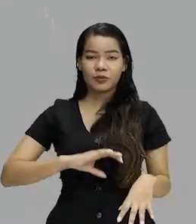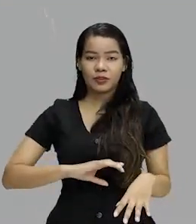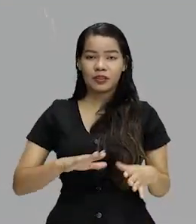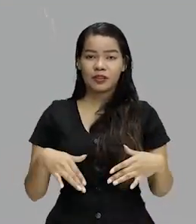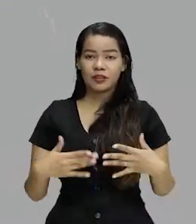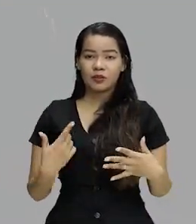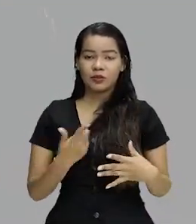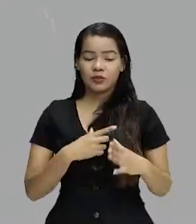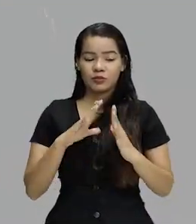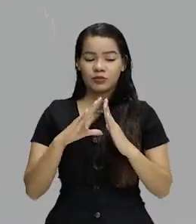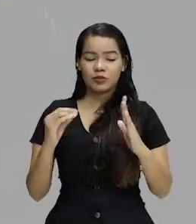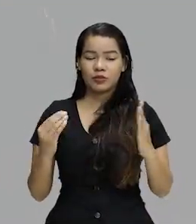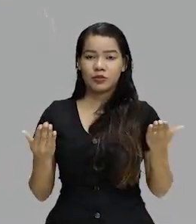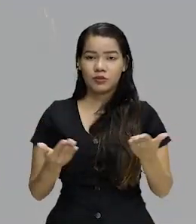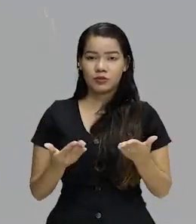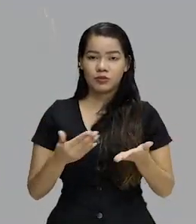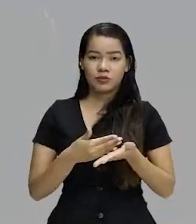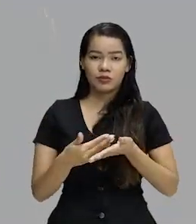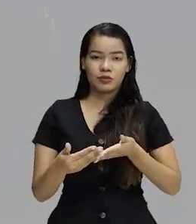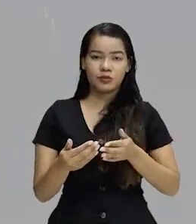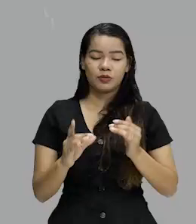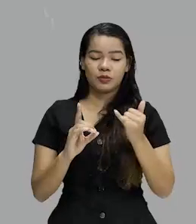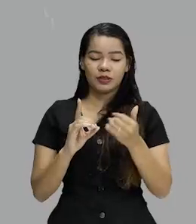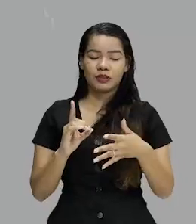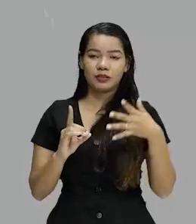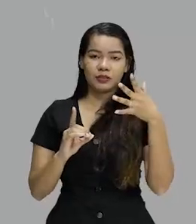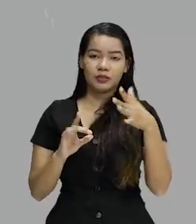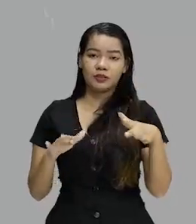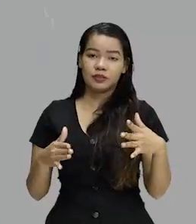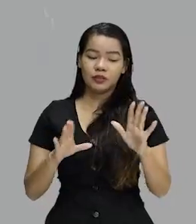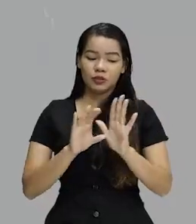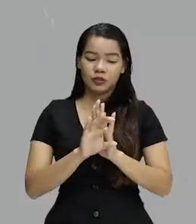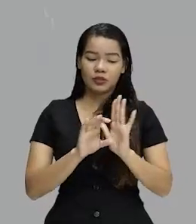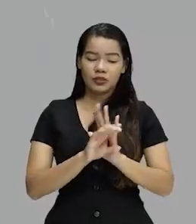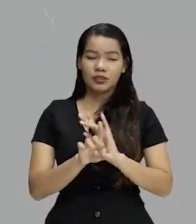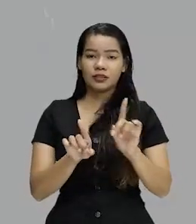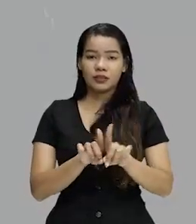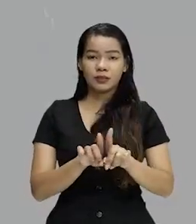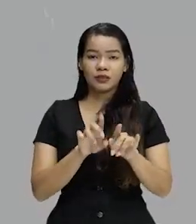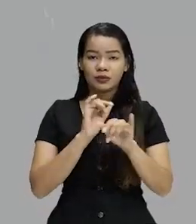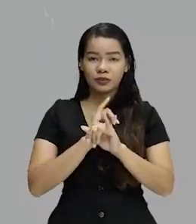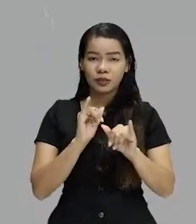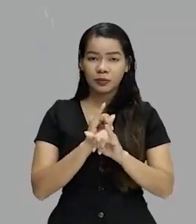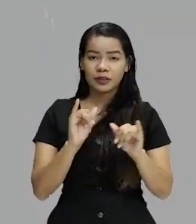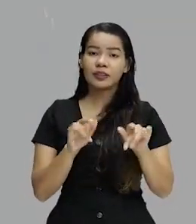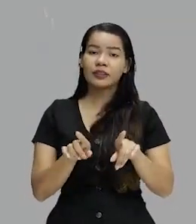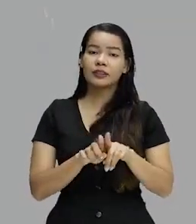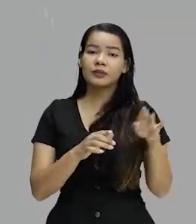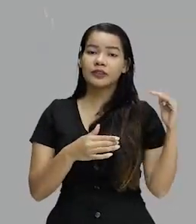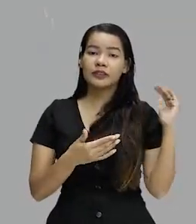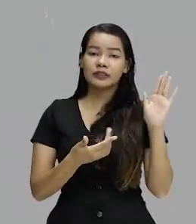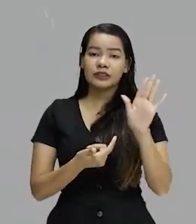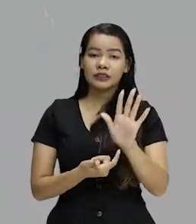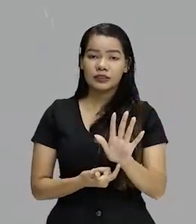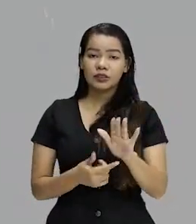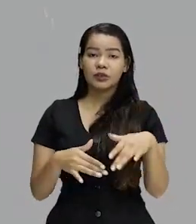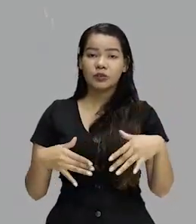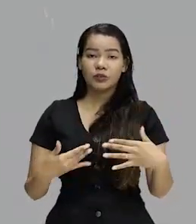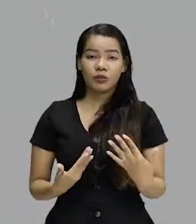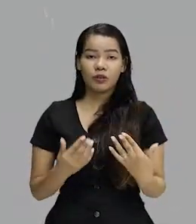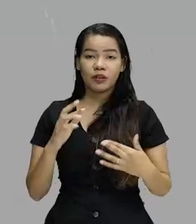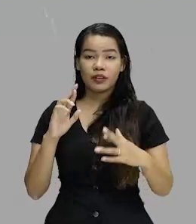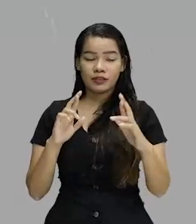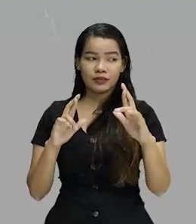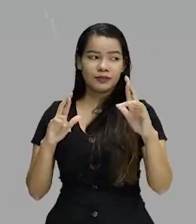uma definição, it's our definition, então alguns conceitos, algumas informações. Vou trazer para vocês qual é essa